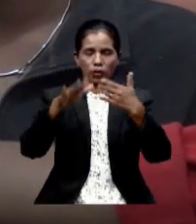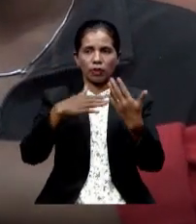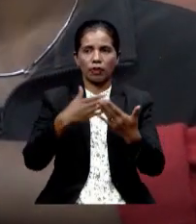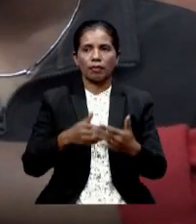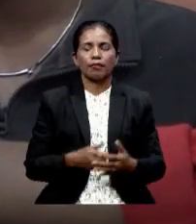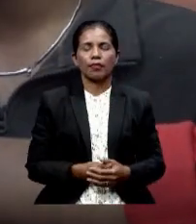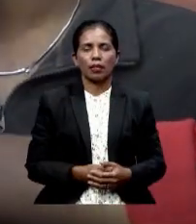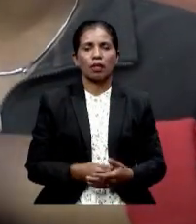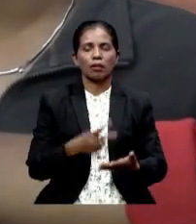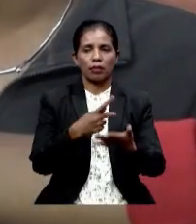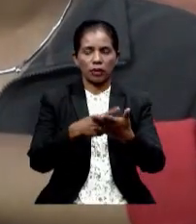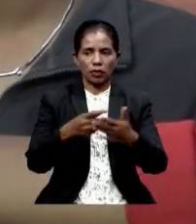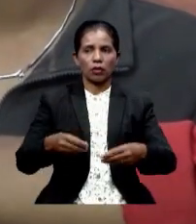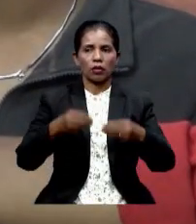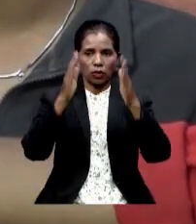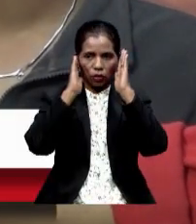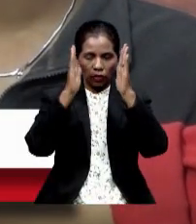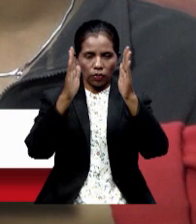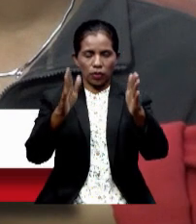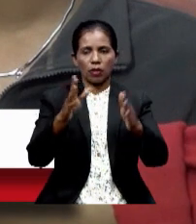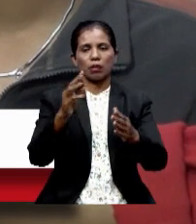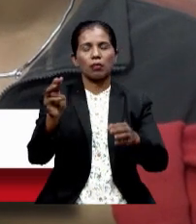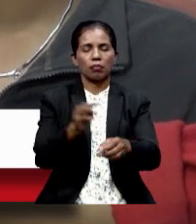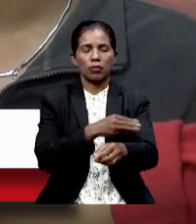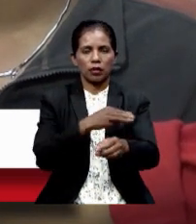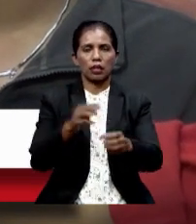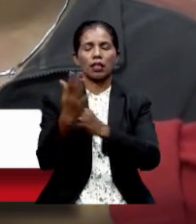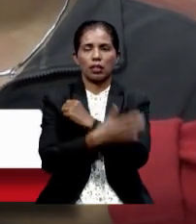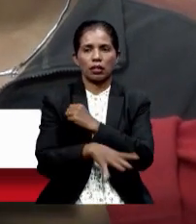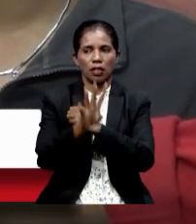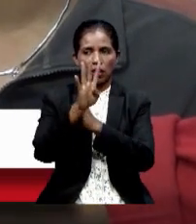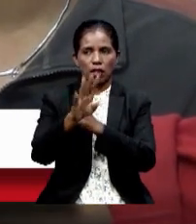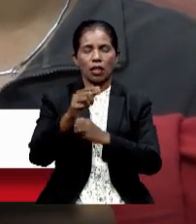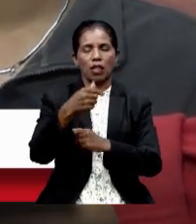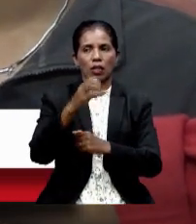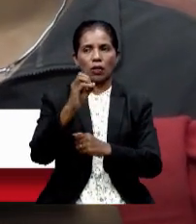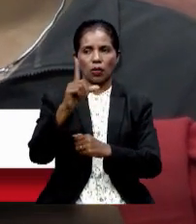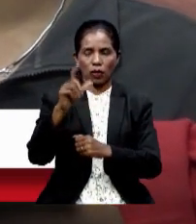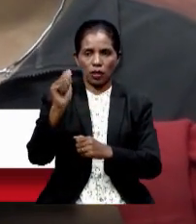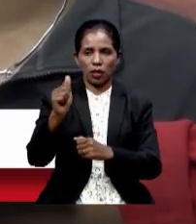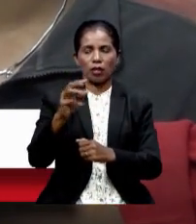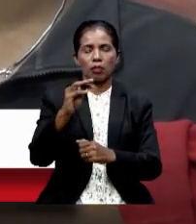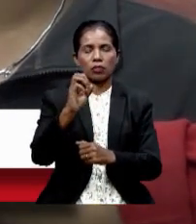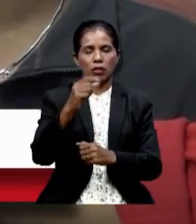projeto? O projeto Marimba foca ba divulgação música e renação hat, Angola, Moçambique,